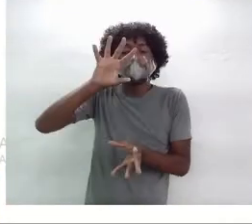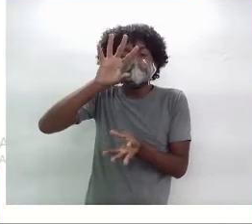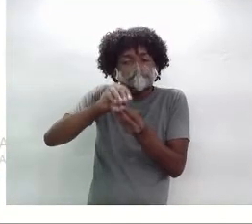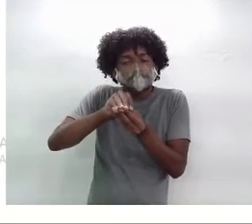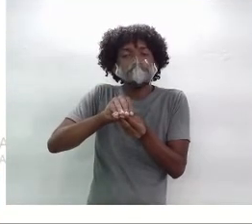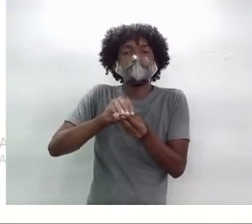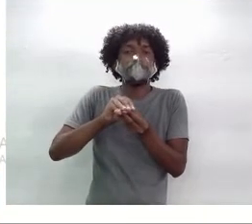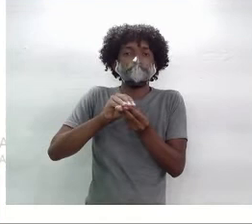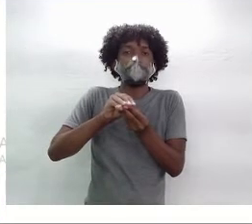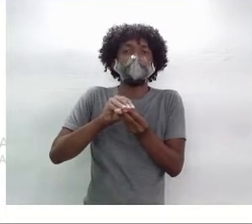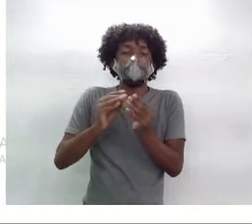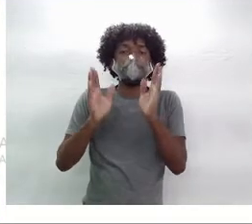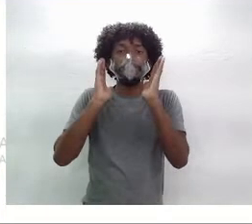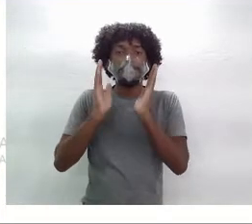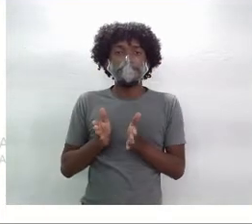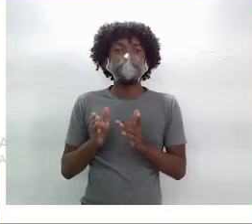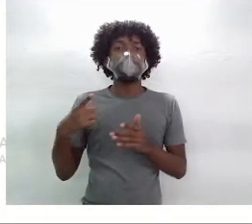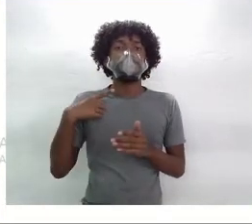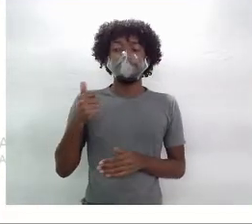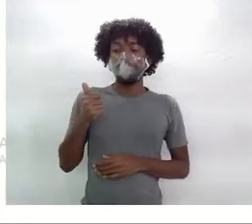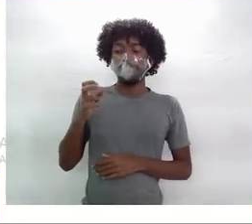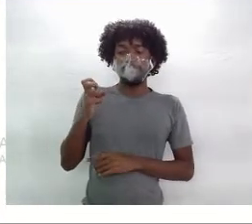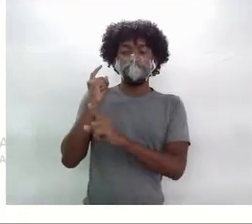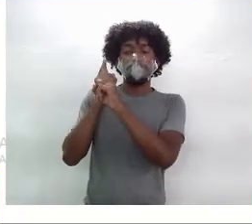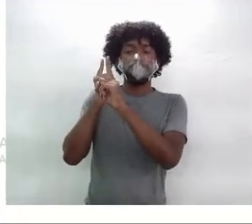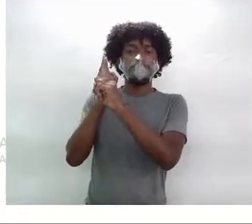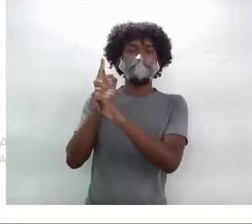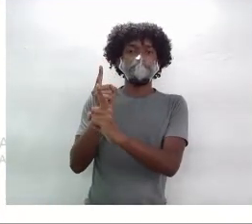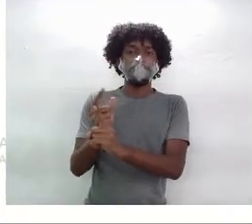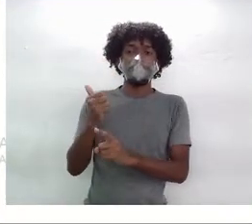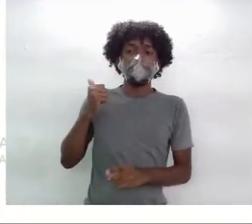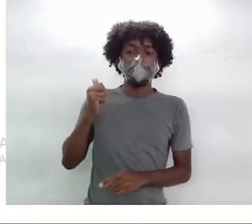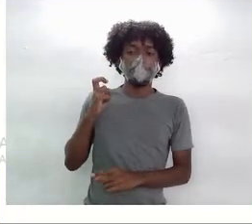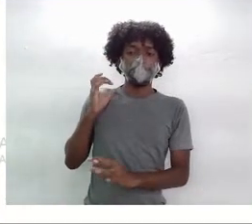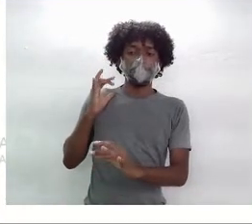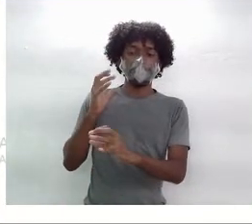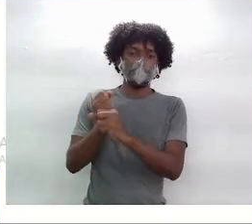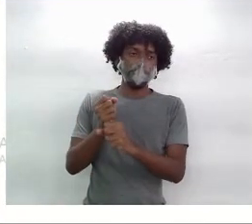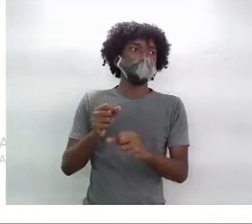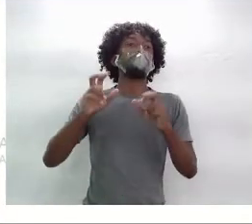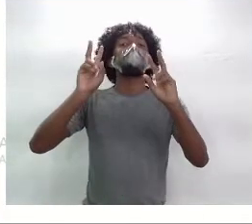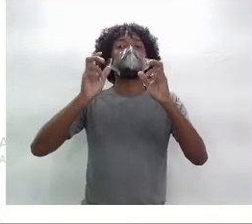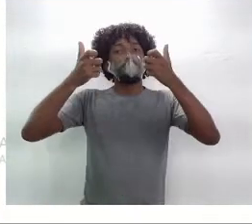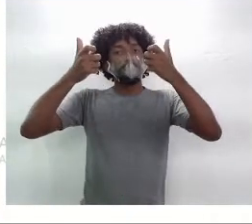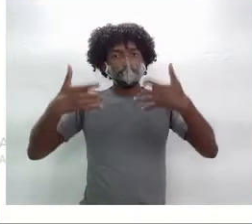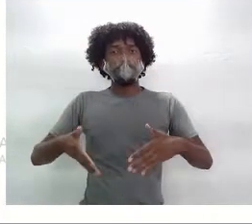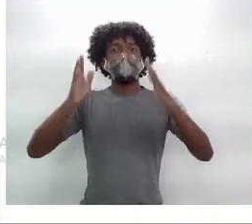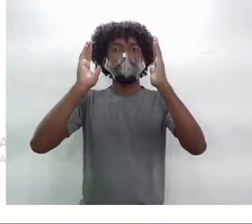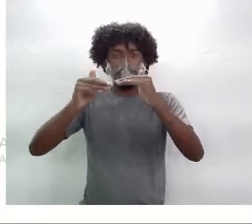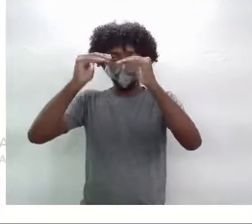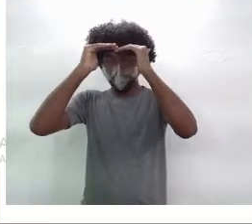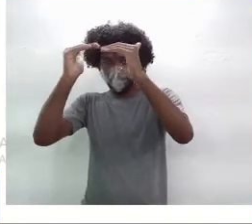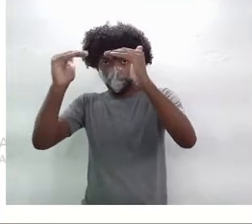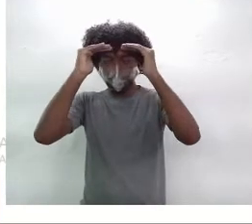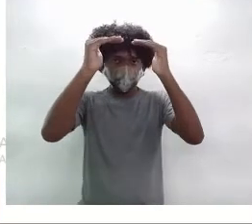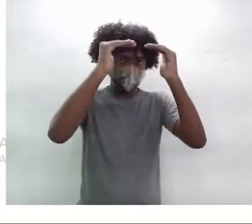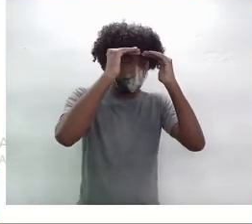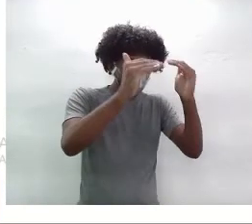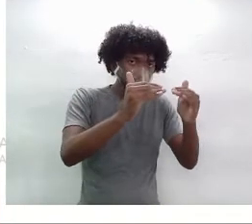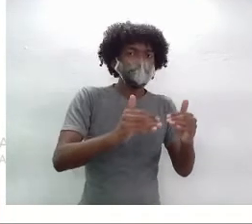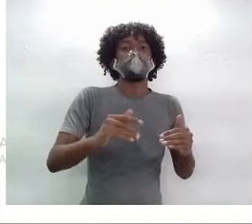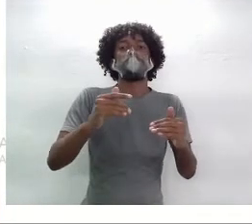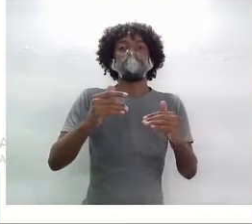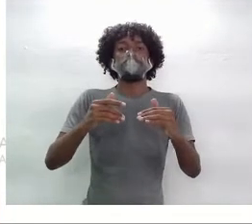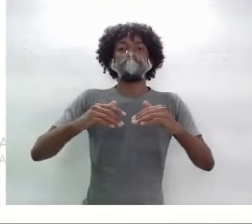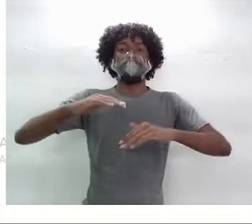nossos 15 encontros. Nós falamos sobre o respeito, certo? Mito, rito e